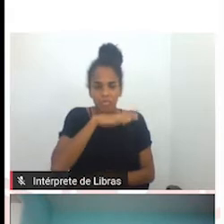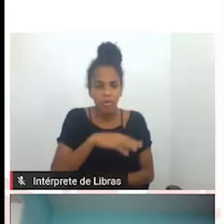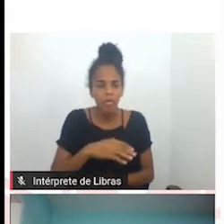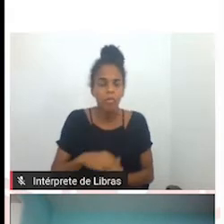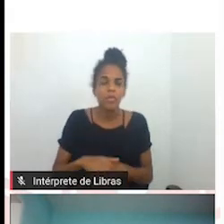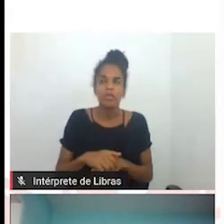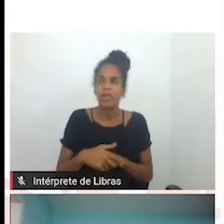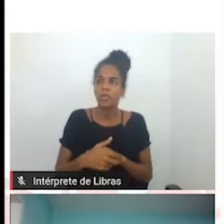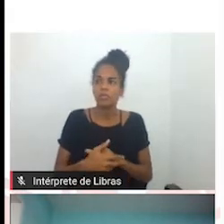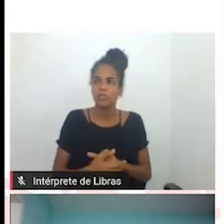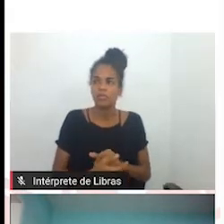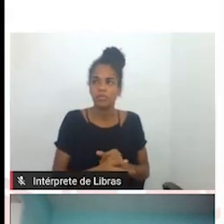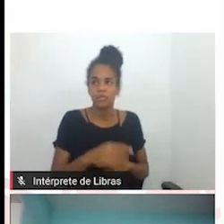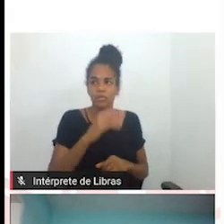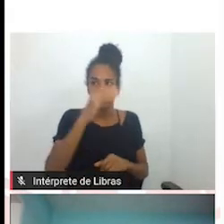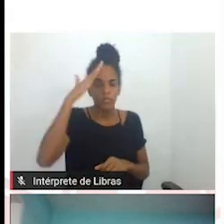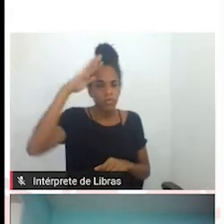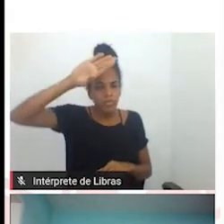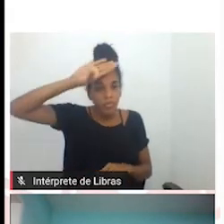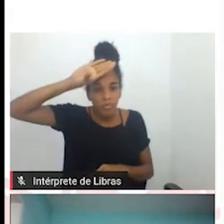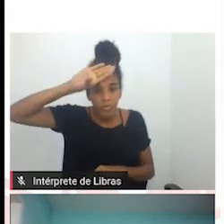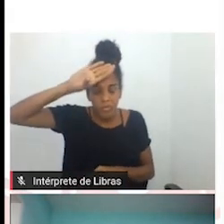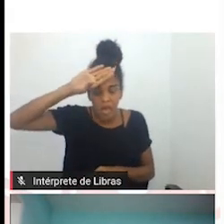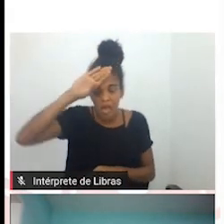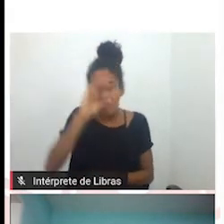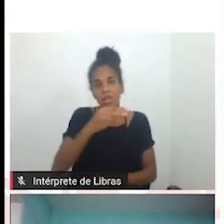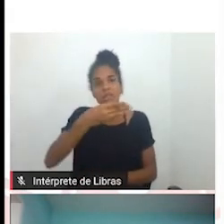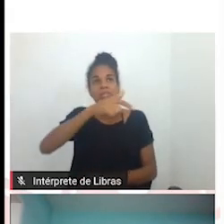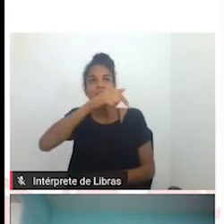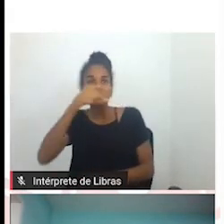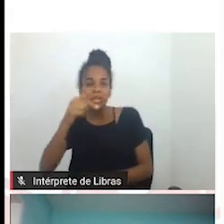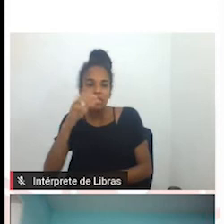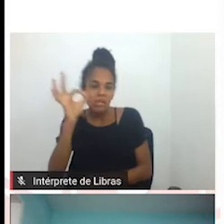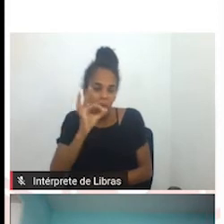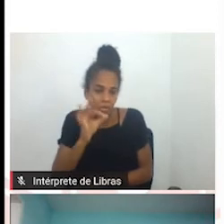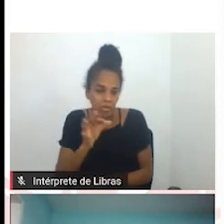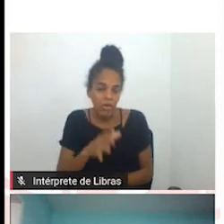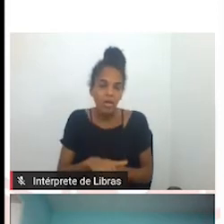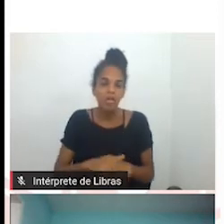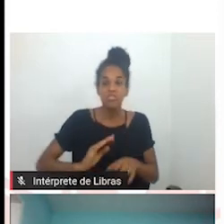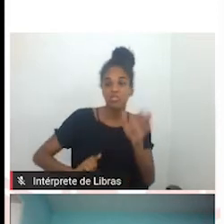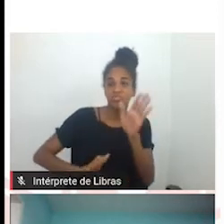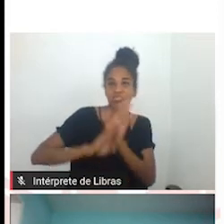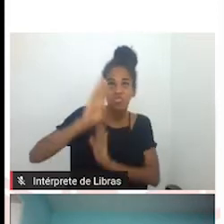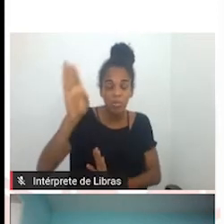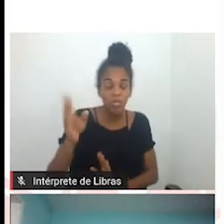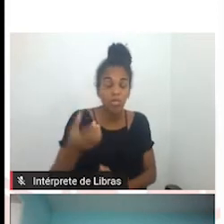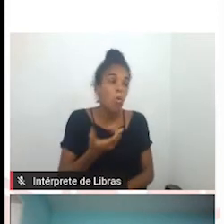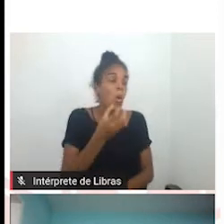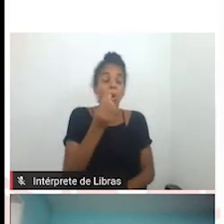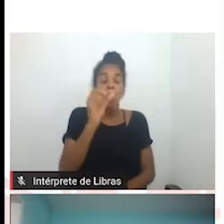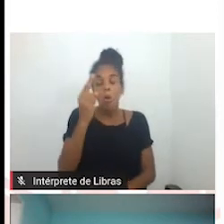constante, que aumentou, era uma febre de 37, 38, agora uma febre de 40 graus, Ou então, a paciente que tinha febre, a